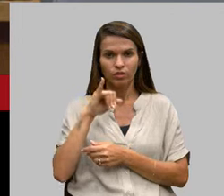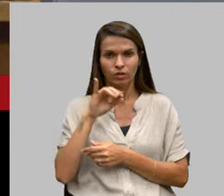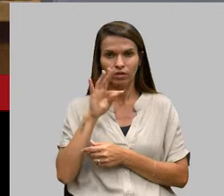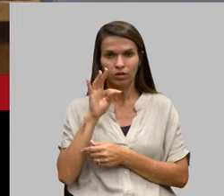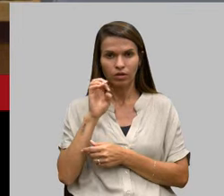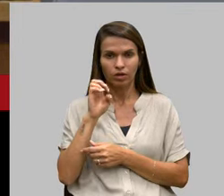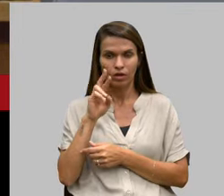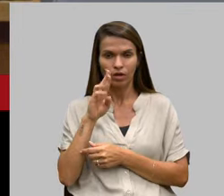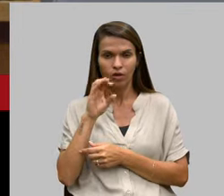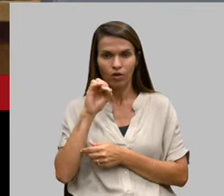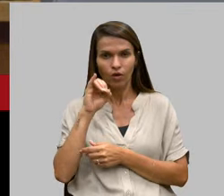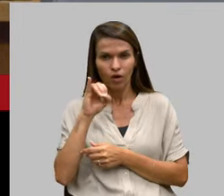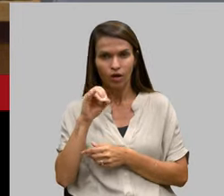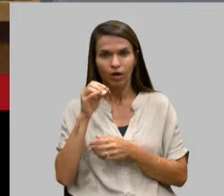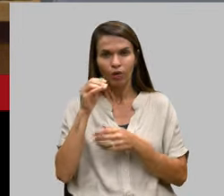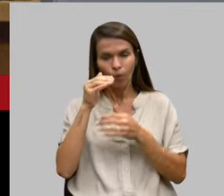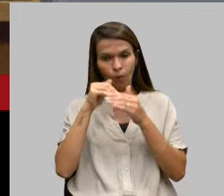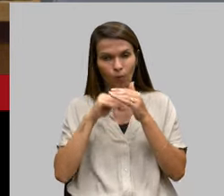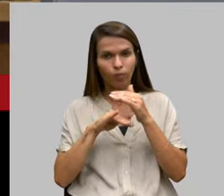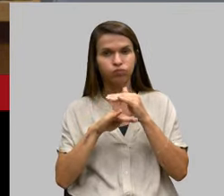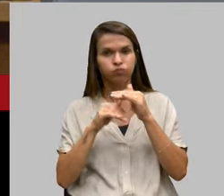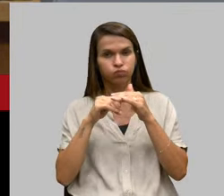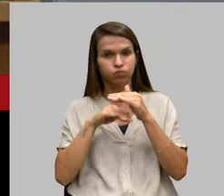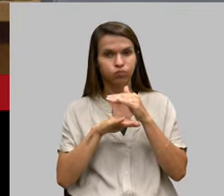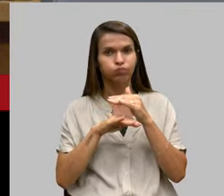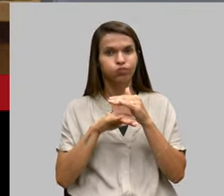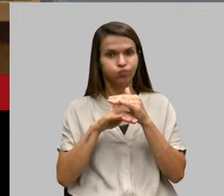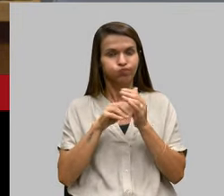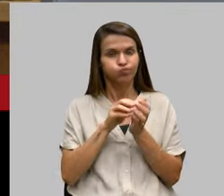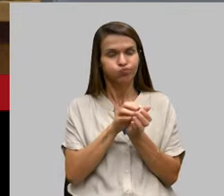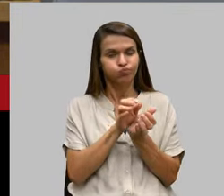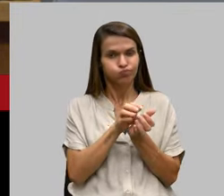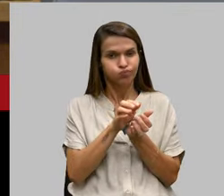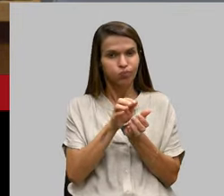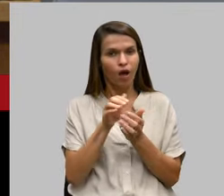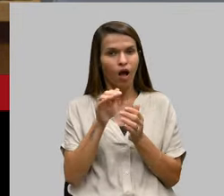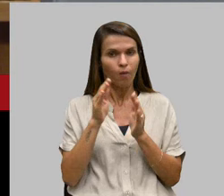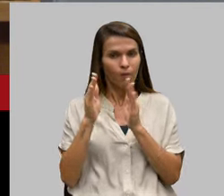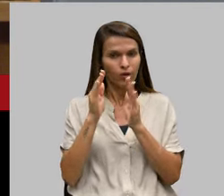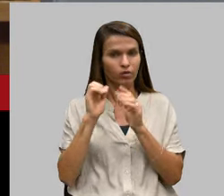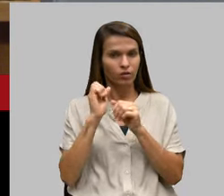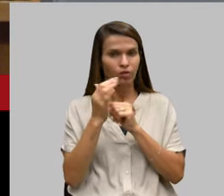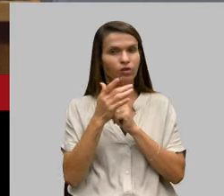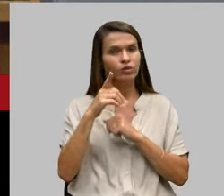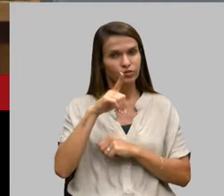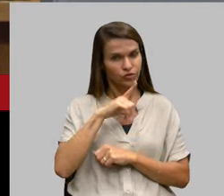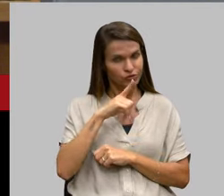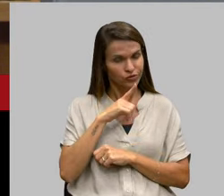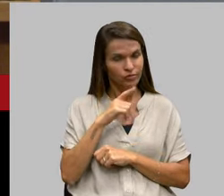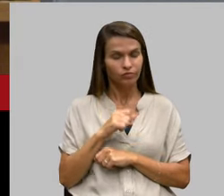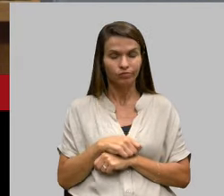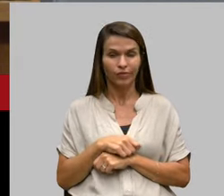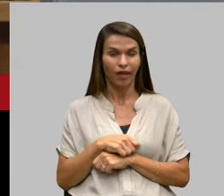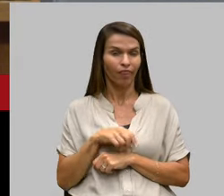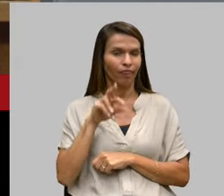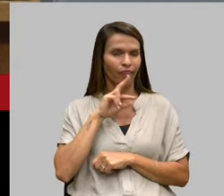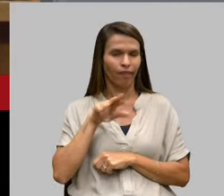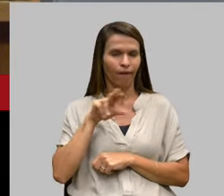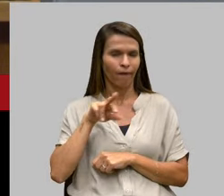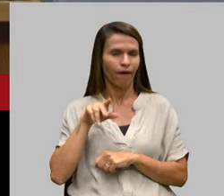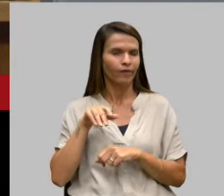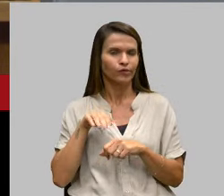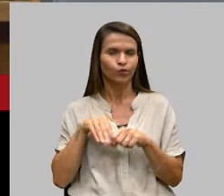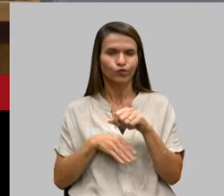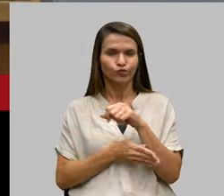precisou na na na época da covid tinha mas não é não é costume do brasileiro fazer